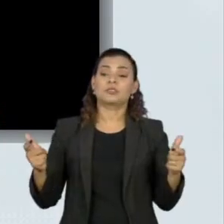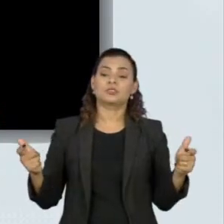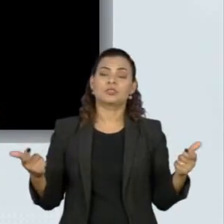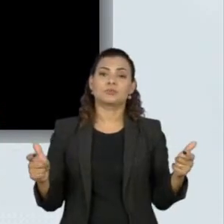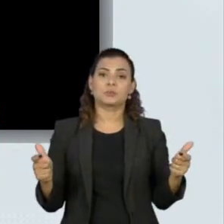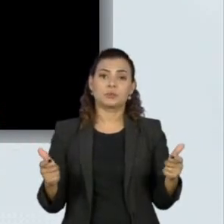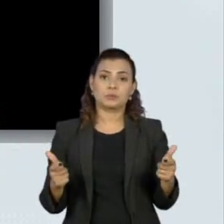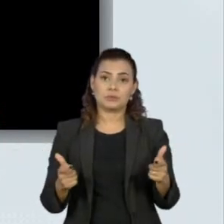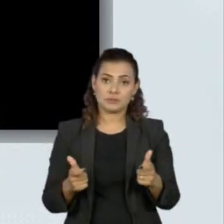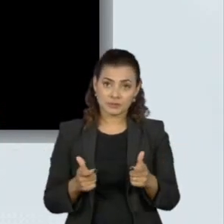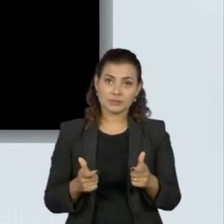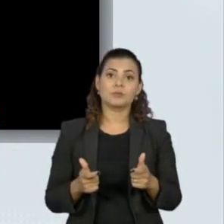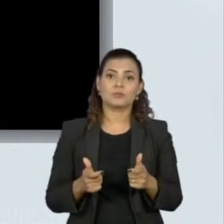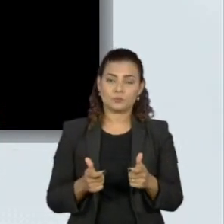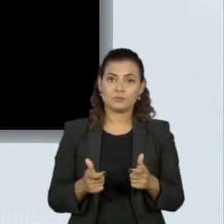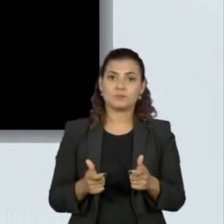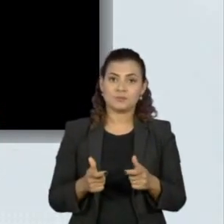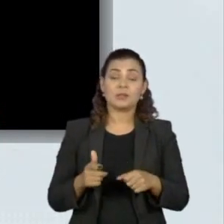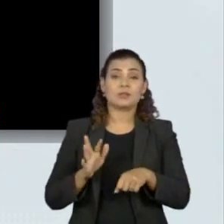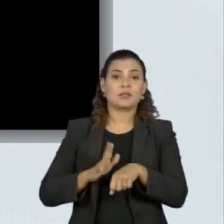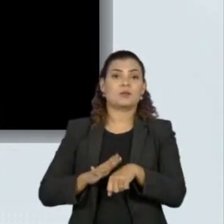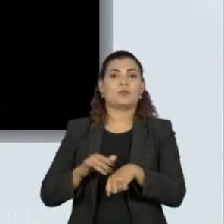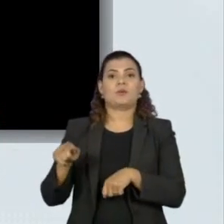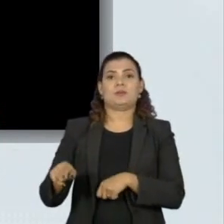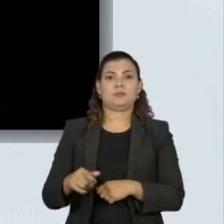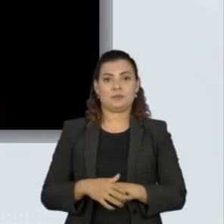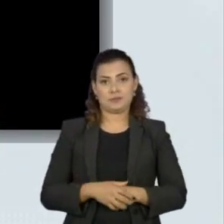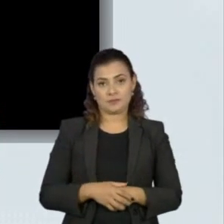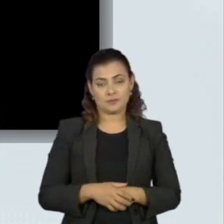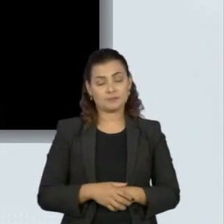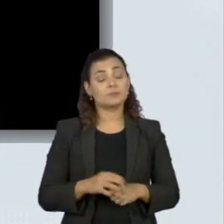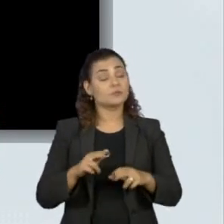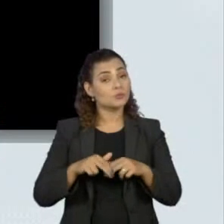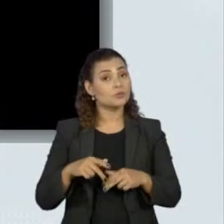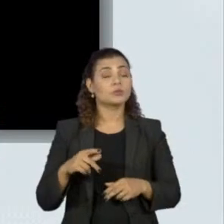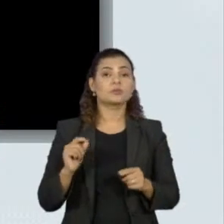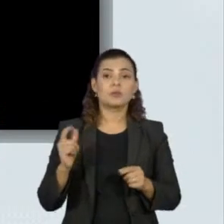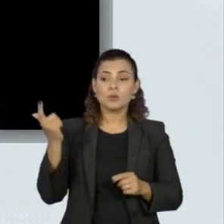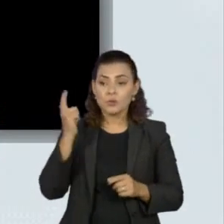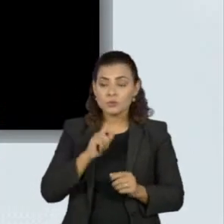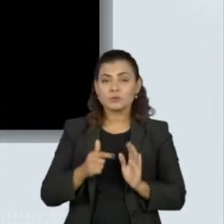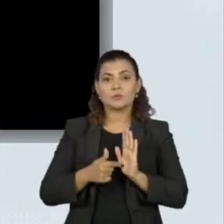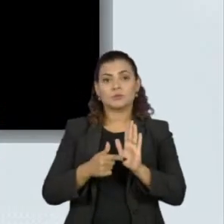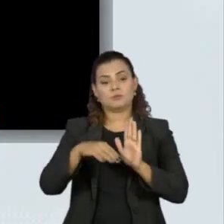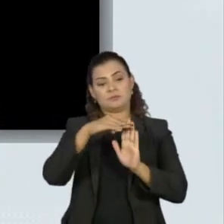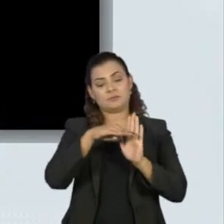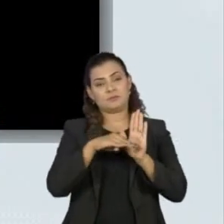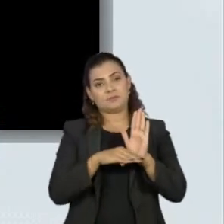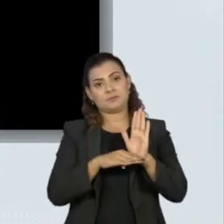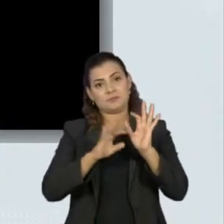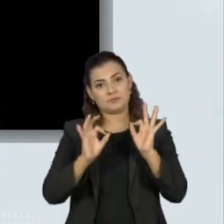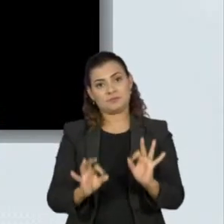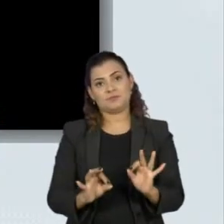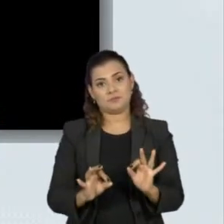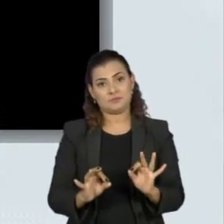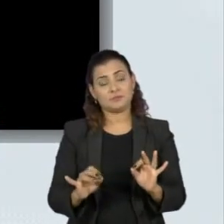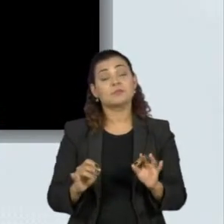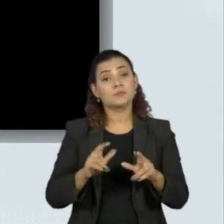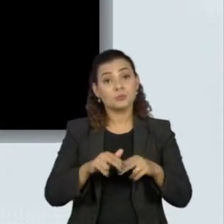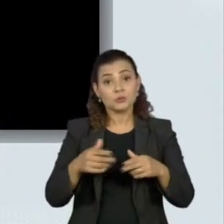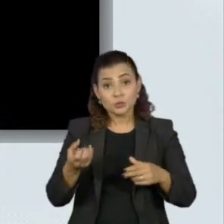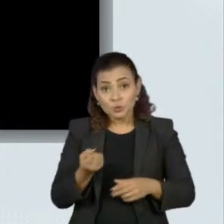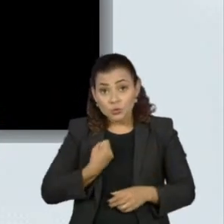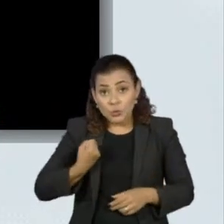diminuição da intensidade da doença clínica. E isso que nós conseguimos demonstrar. Essa escadinha que vocês veem de